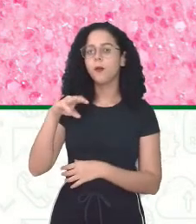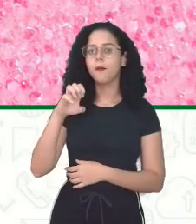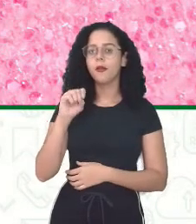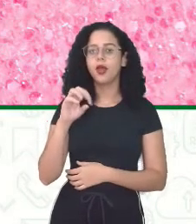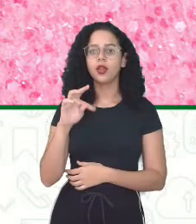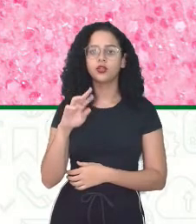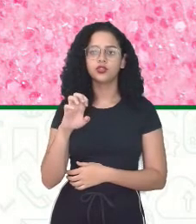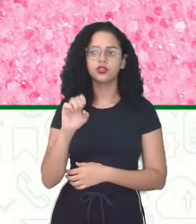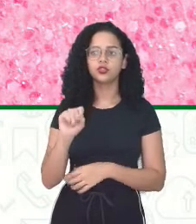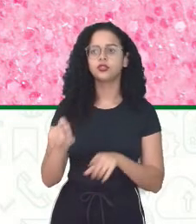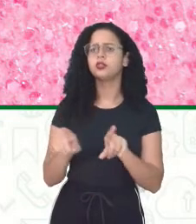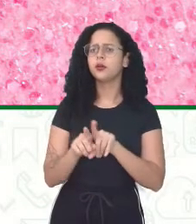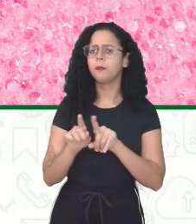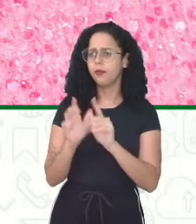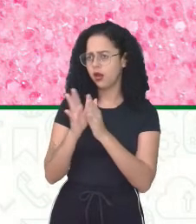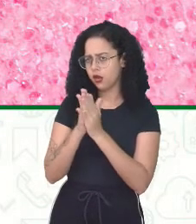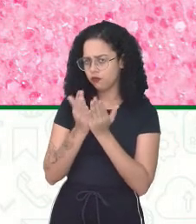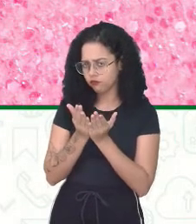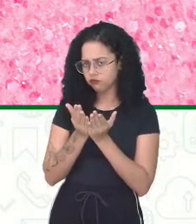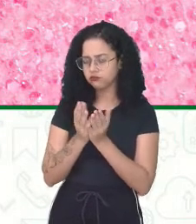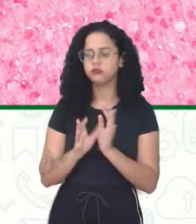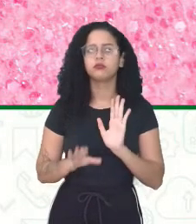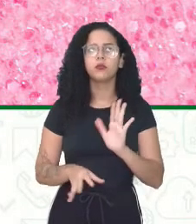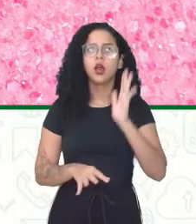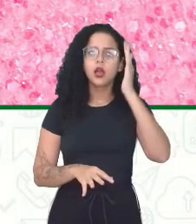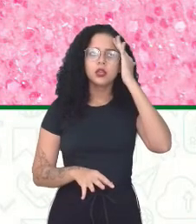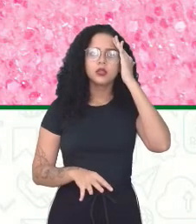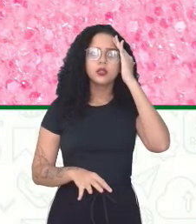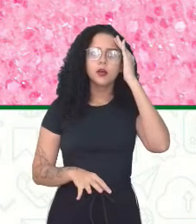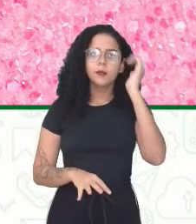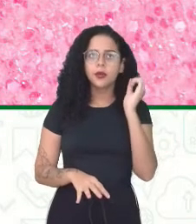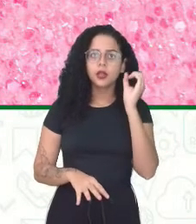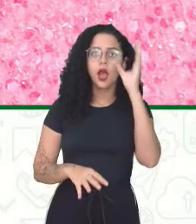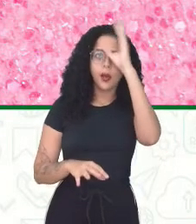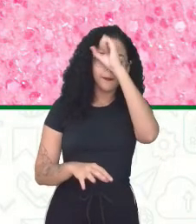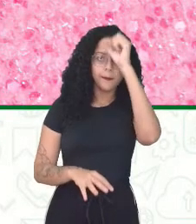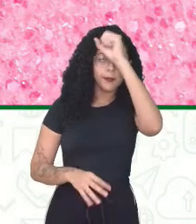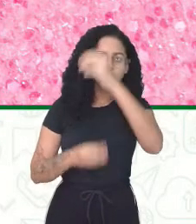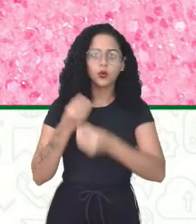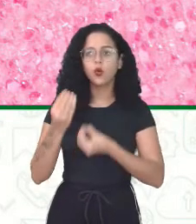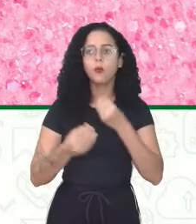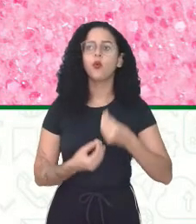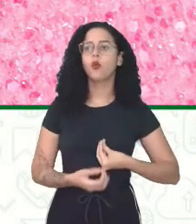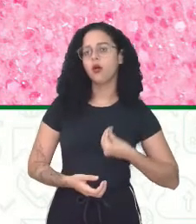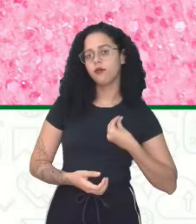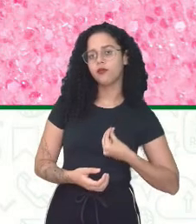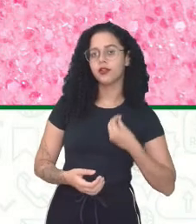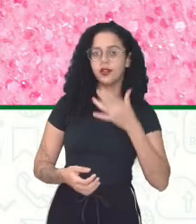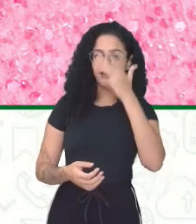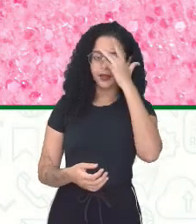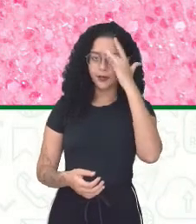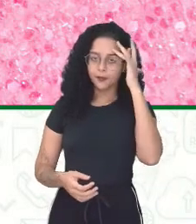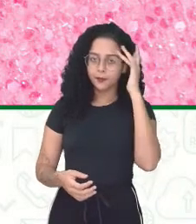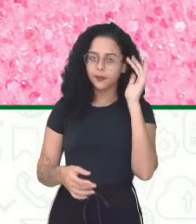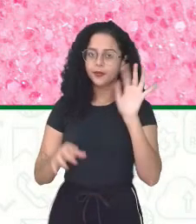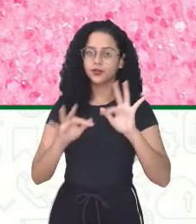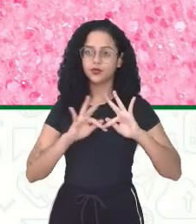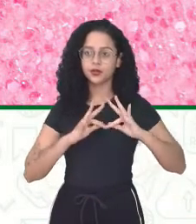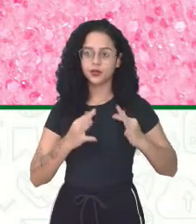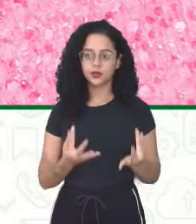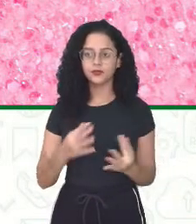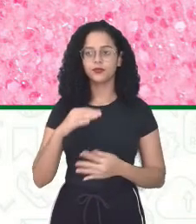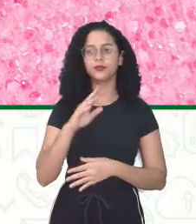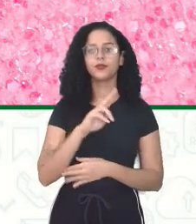livros. A sabedoria se aprende com a vida e com os humildes. Cora